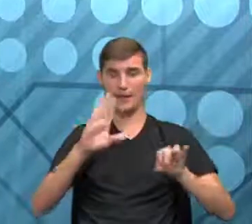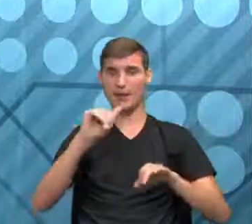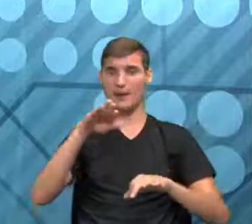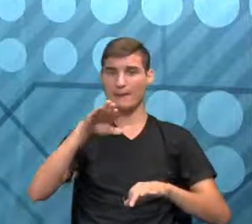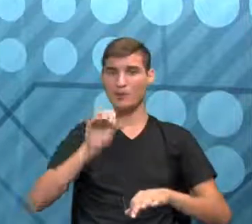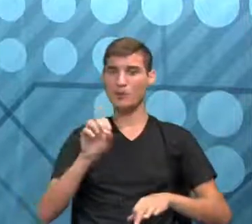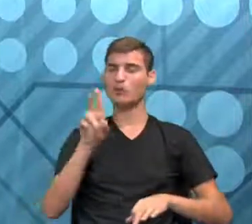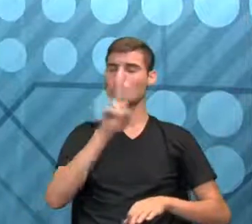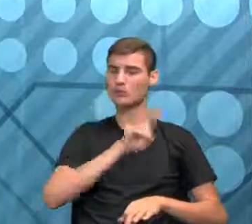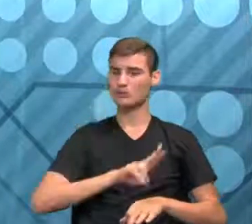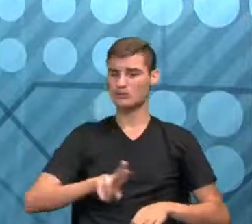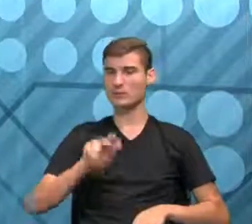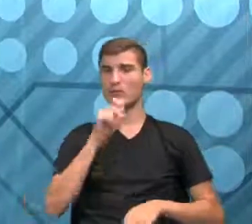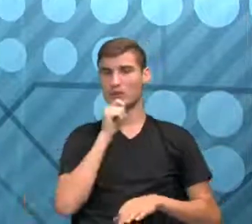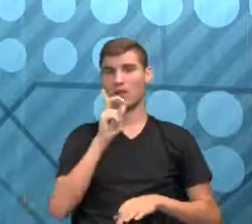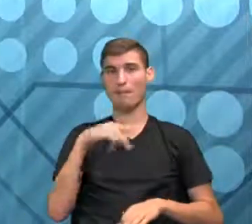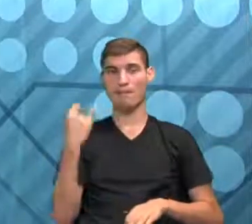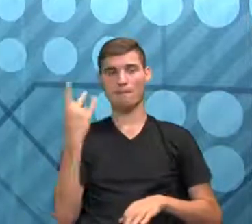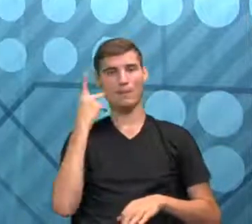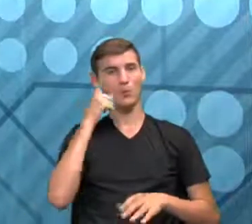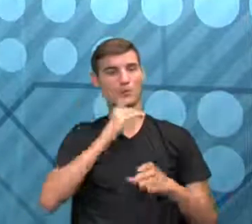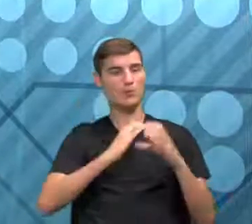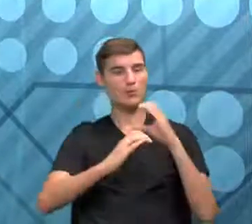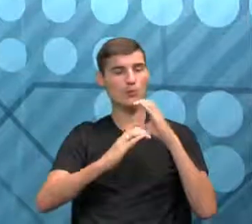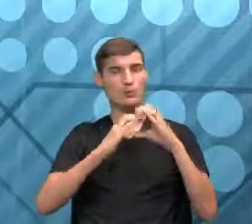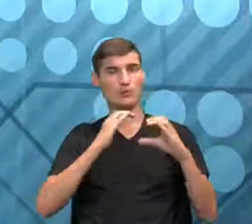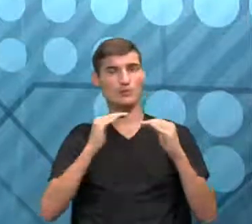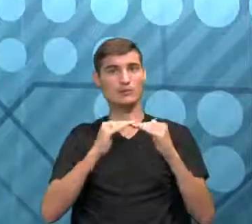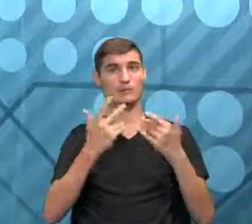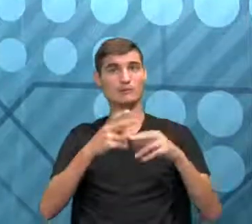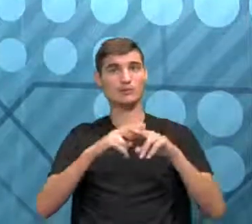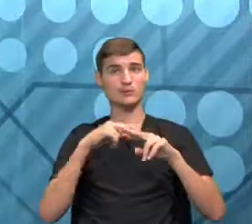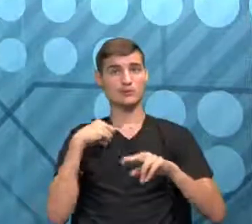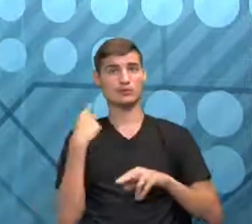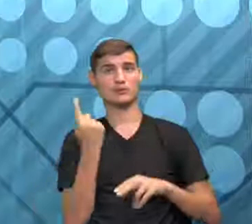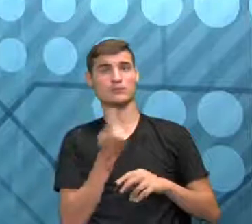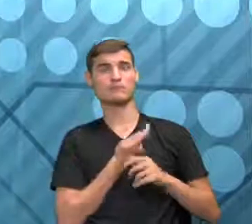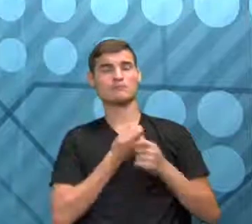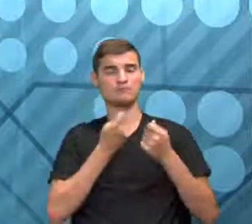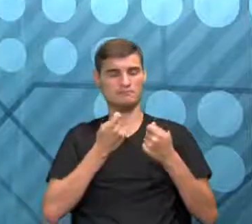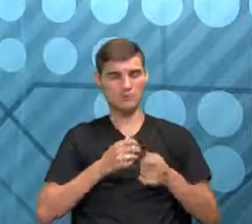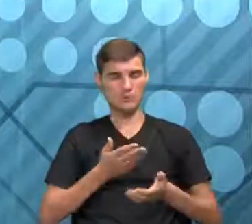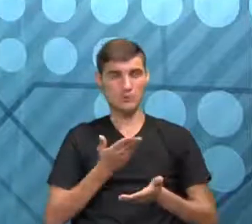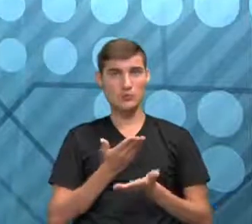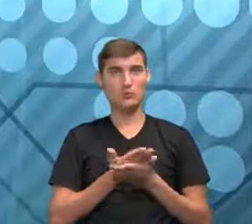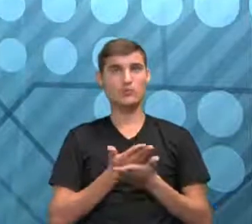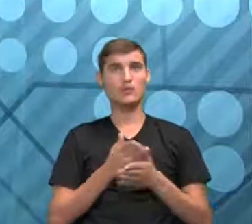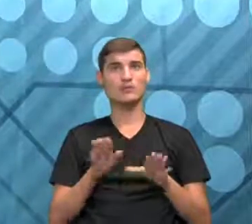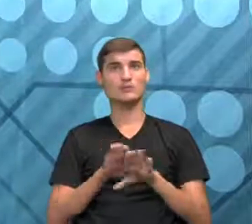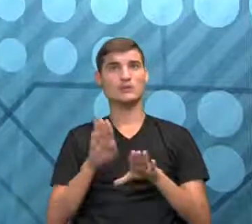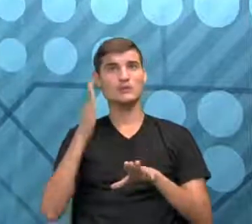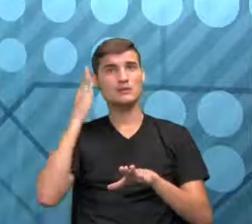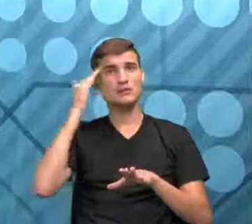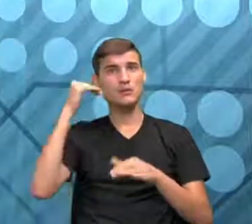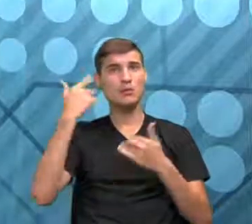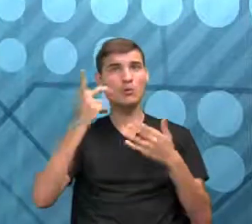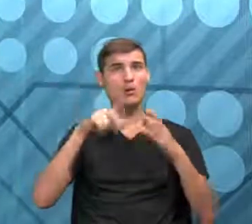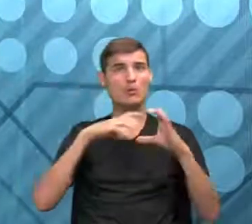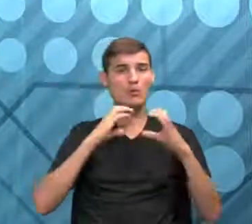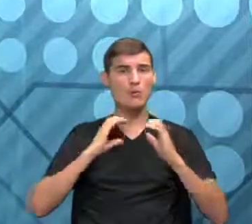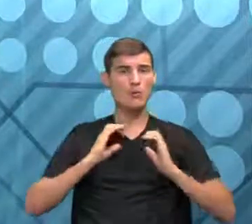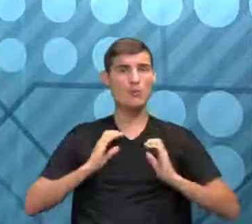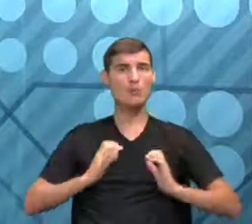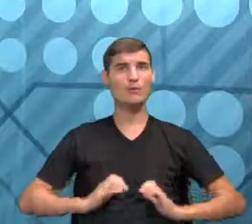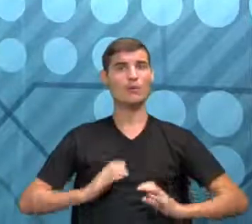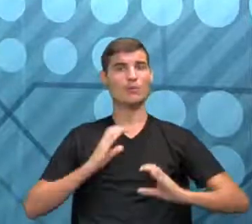continua sendo muito importante para a nossa comunicação. Por isso que a gente precisa sim estudar e saber qual que é o comportamento da